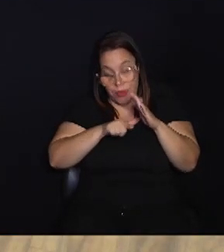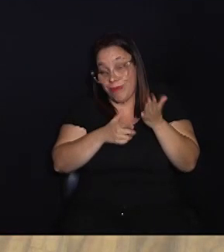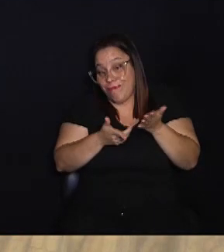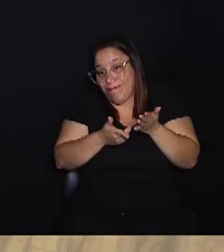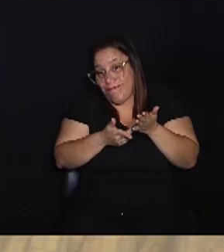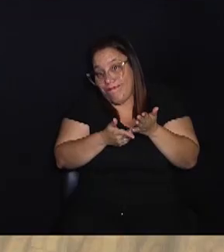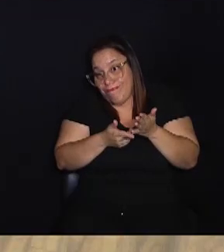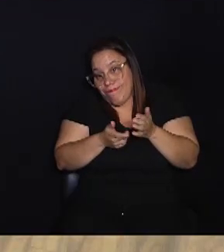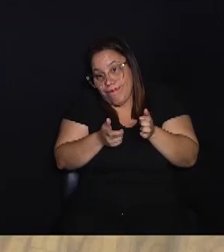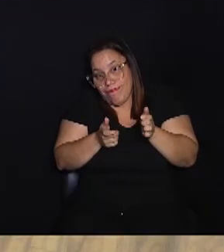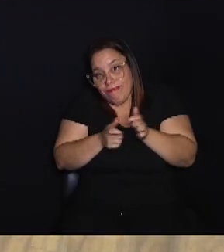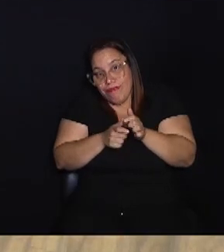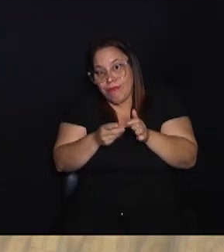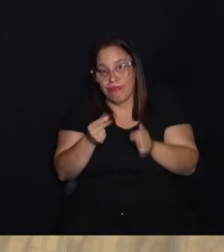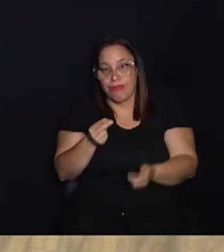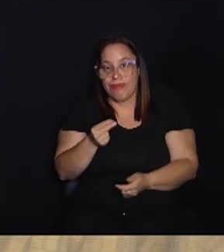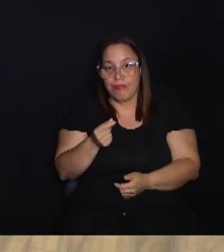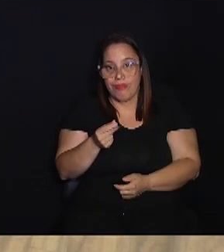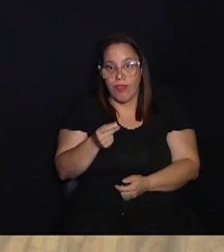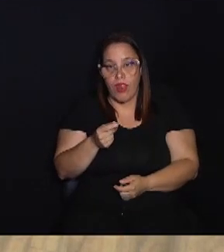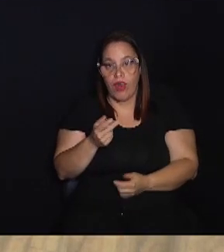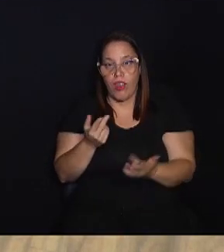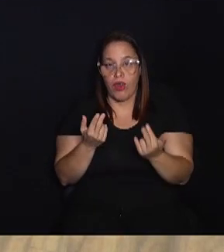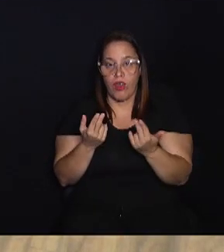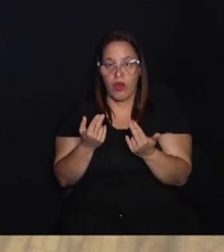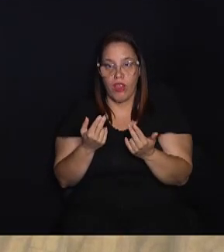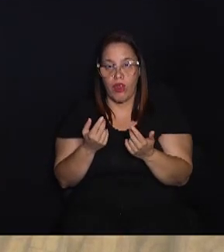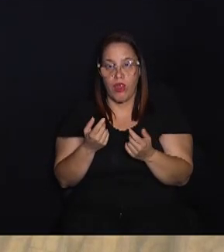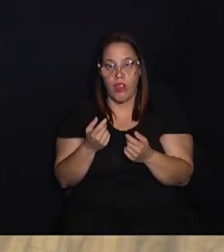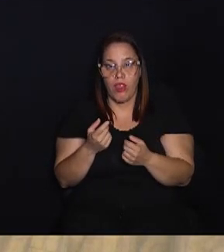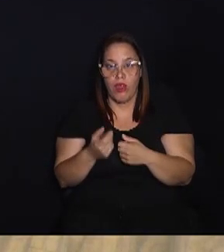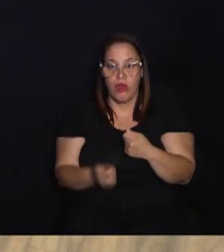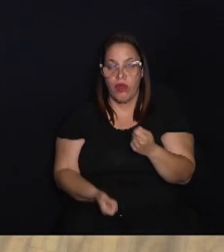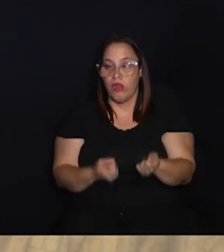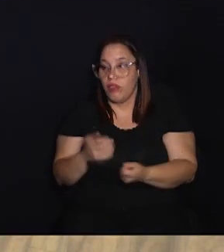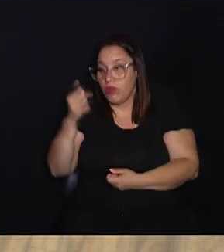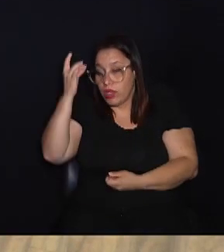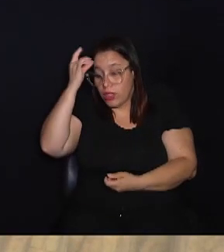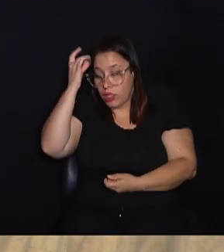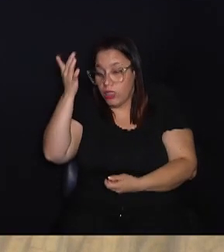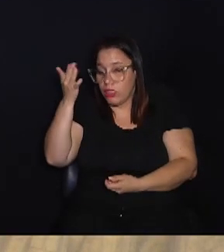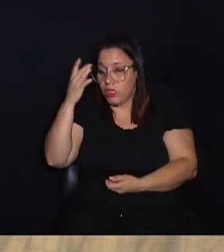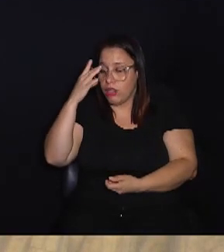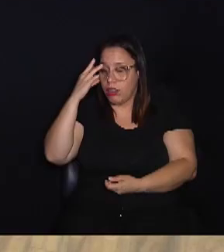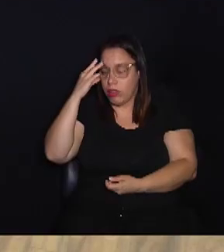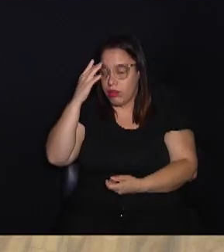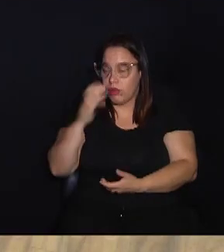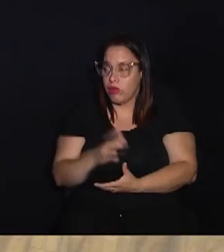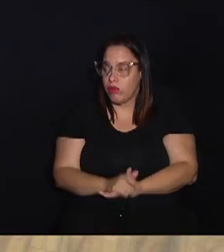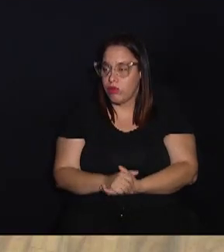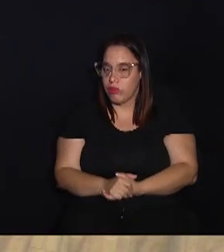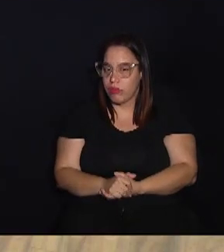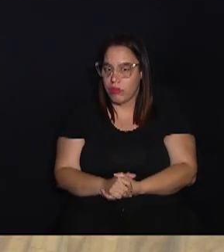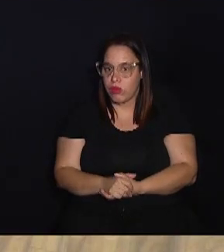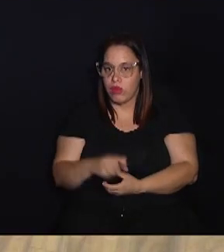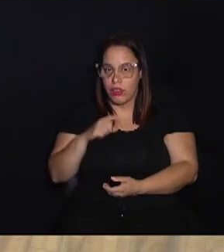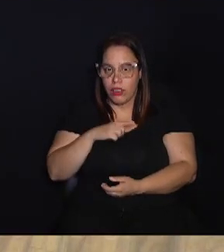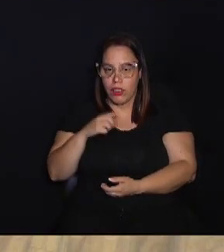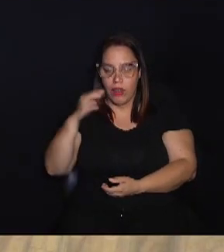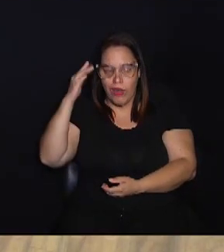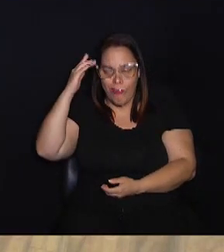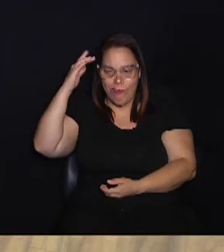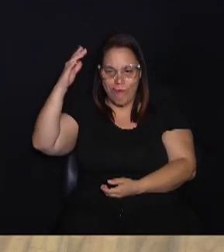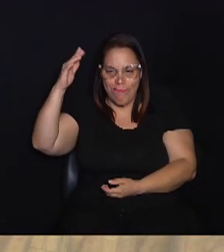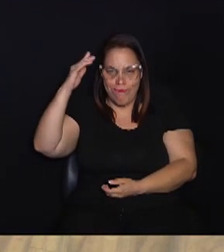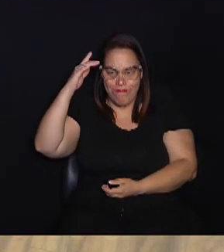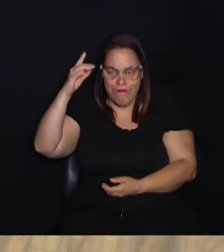menos custo, o cara fica em casa, produz igual para algumas tarefas e até facilita. Assim como teve que usar a criatividade, porque